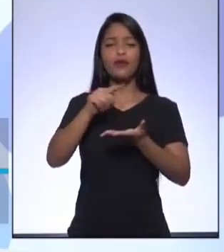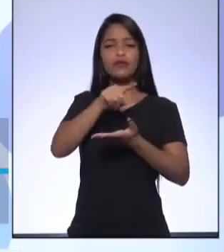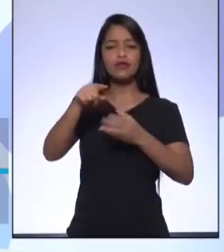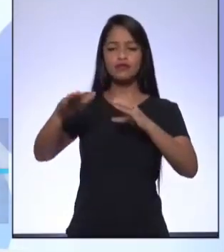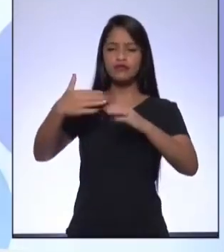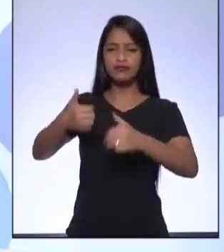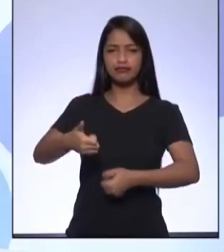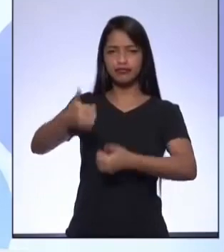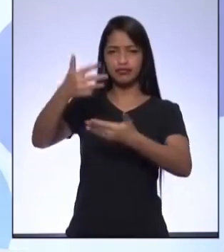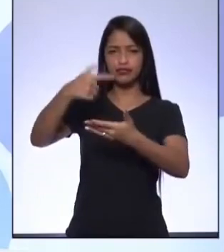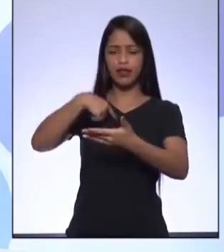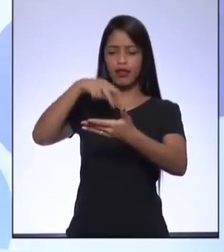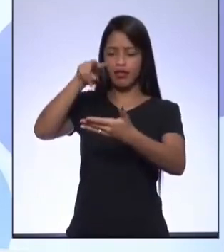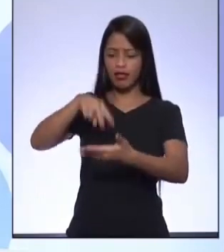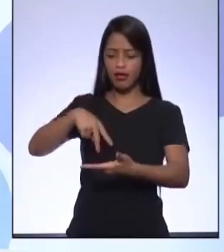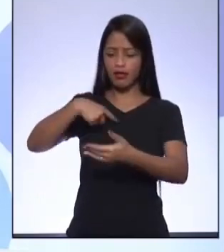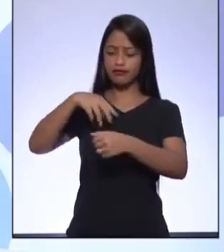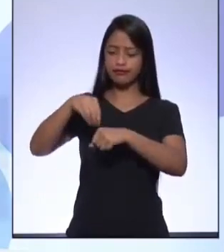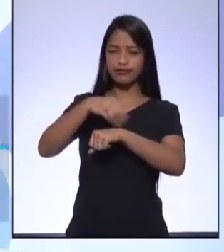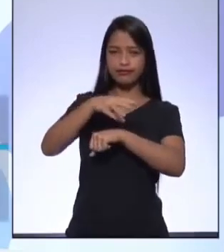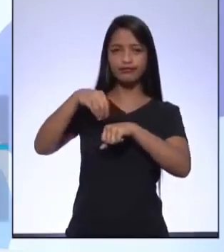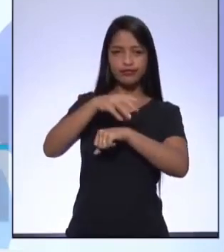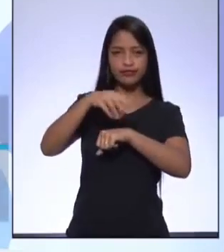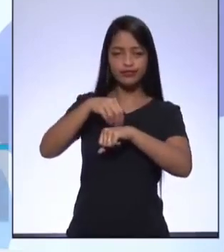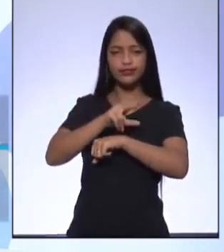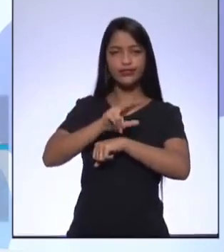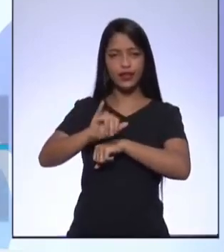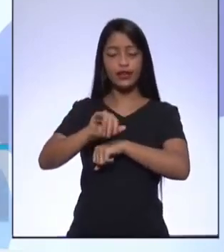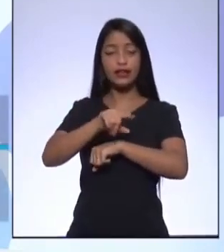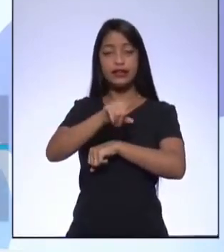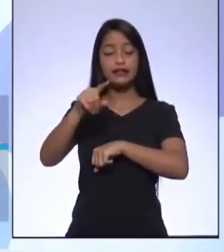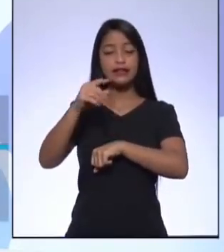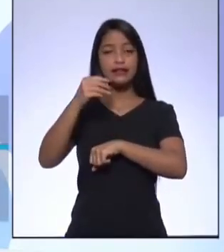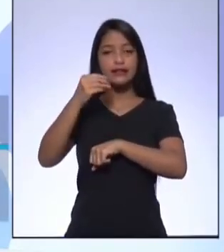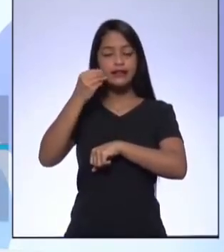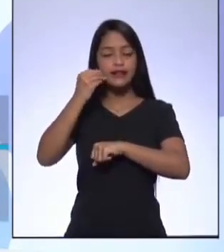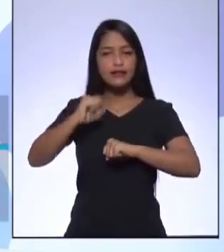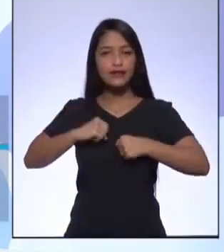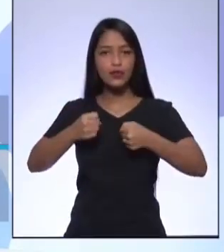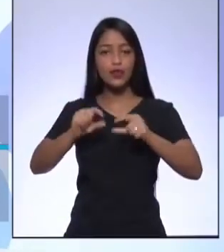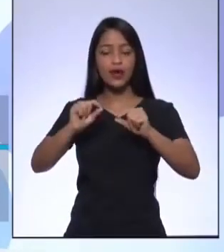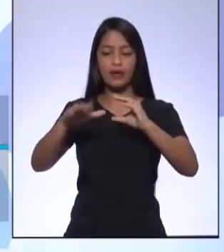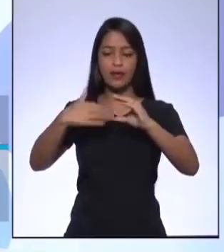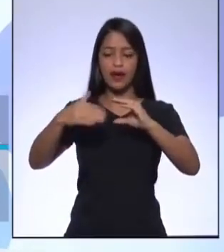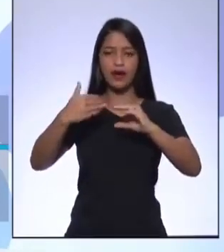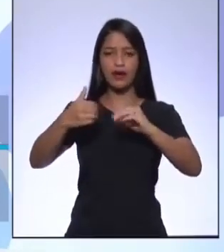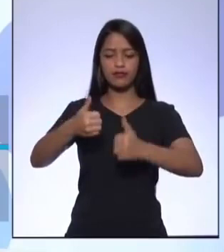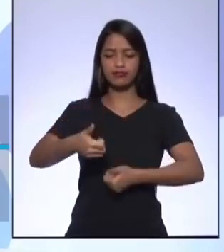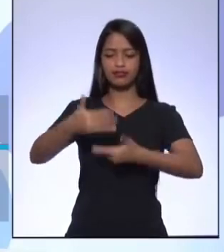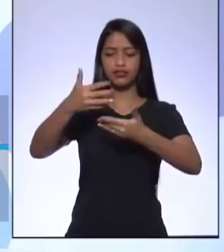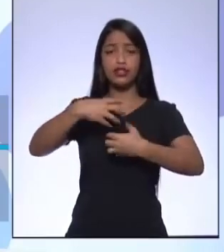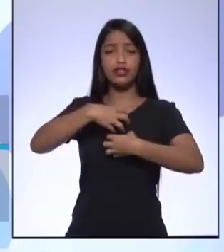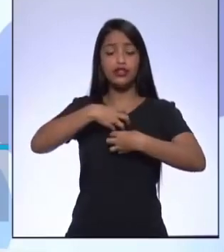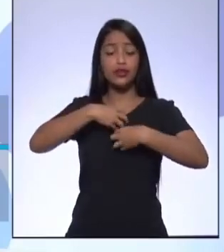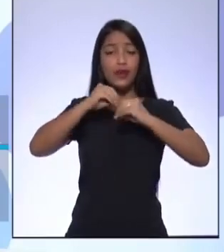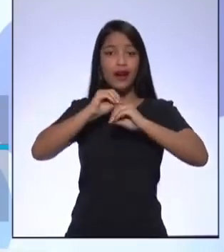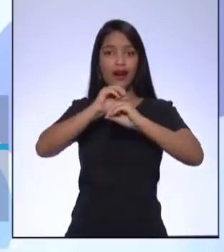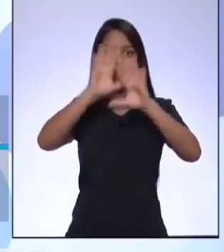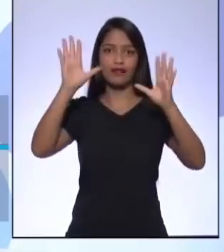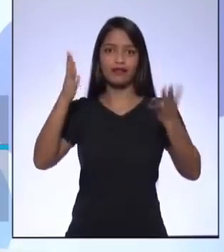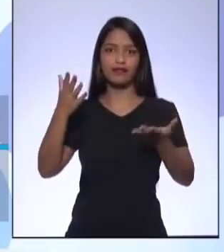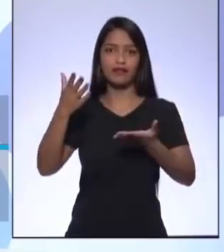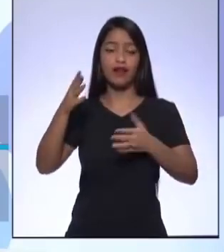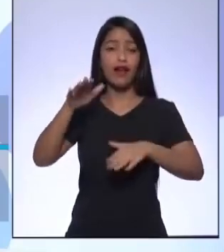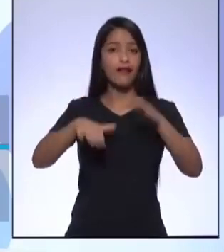dizendo, o que vocês estão perguntando. Então, tentem sempre ser claro nas perguntas. Às vezes não entendi, eu